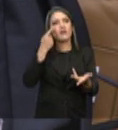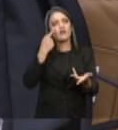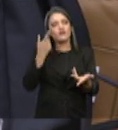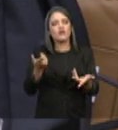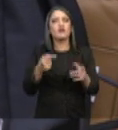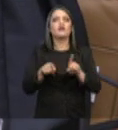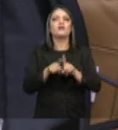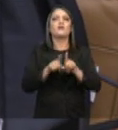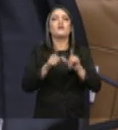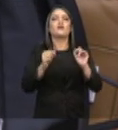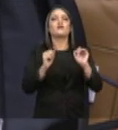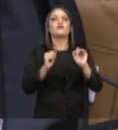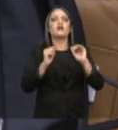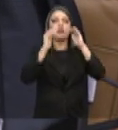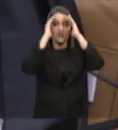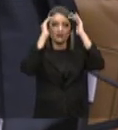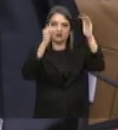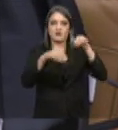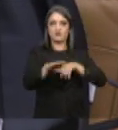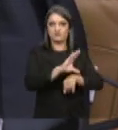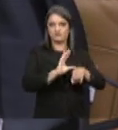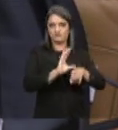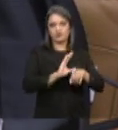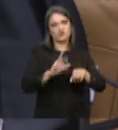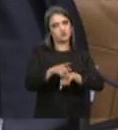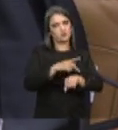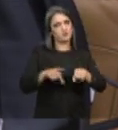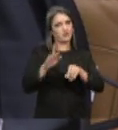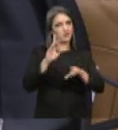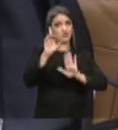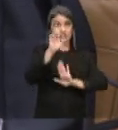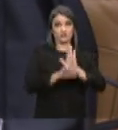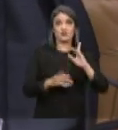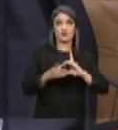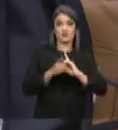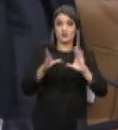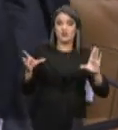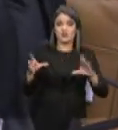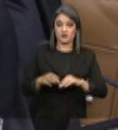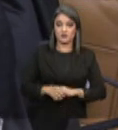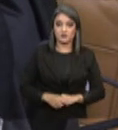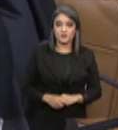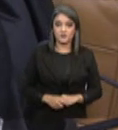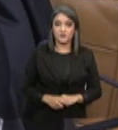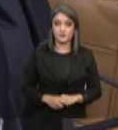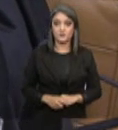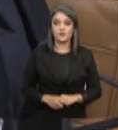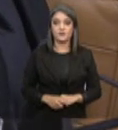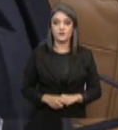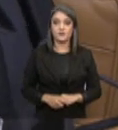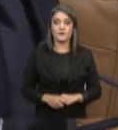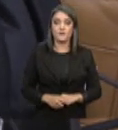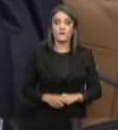constitucionais dentro do estado de direito democrático quando